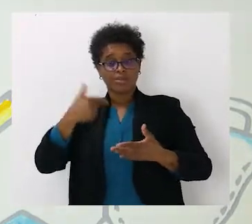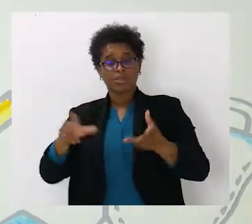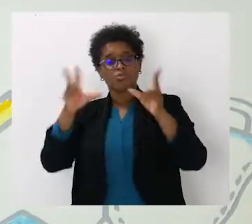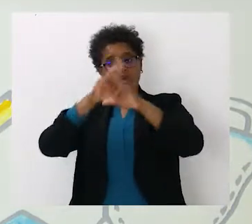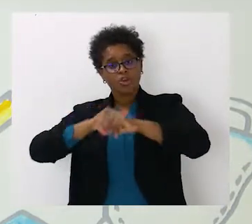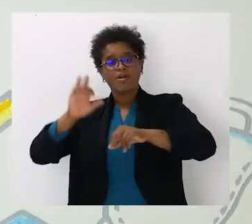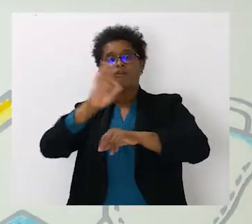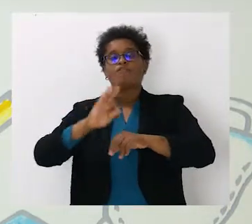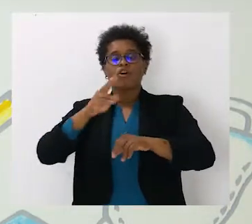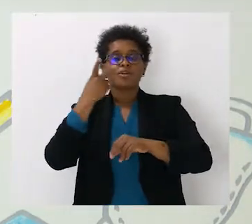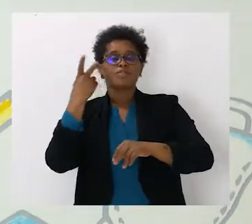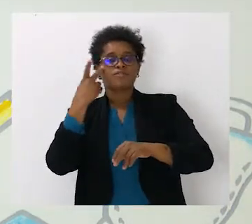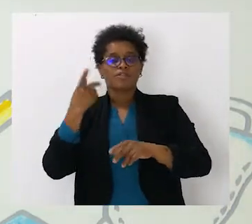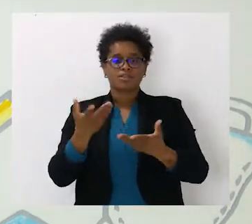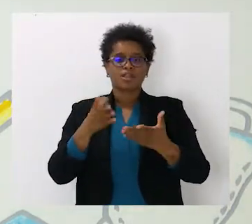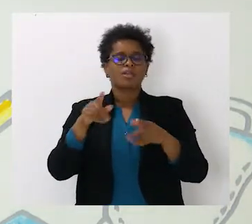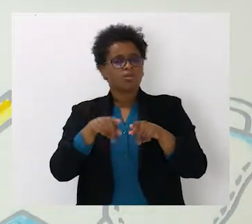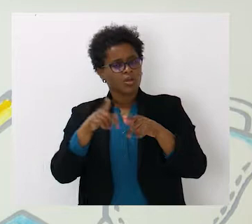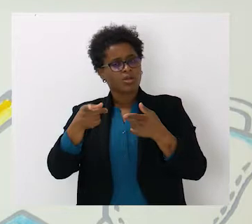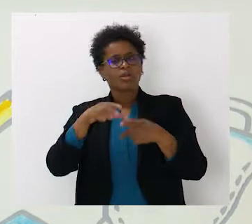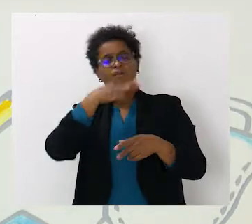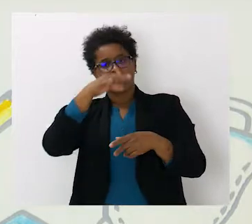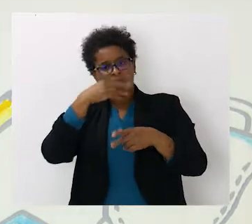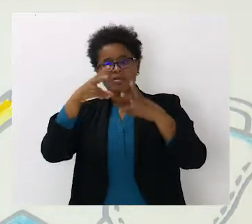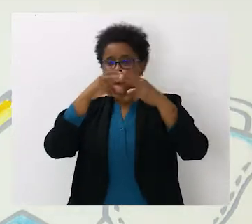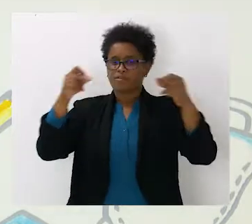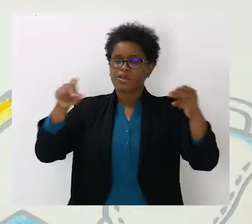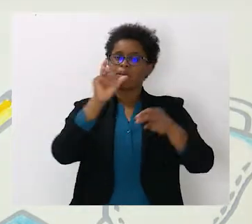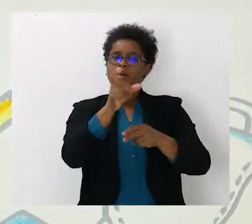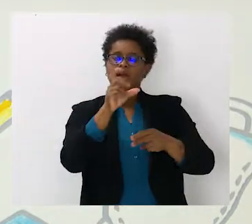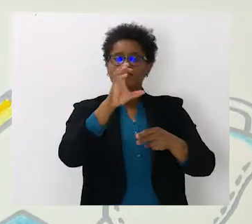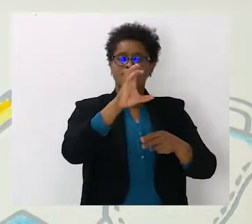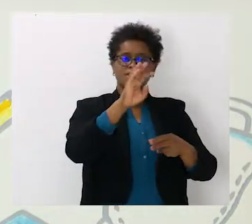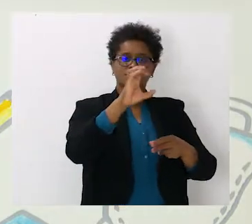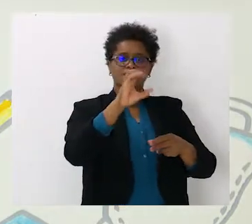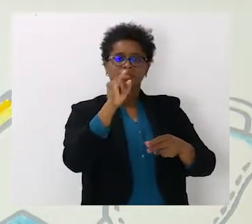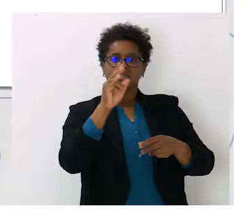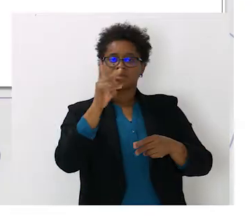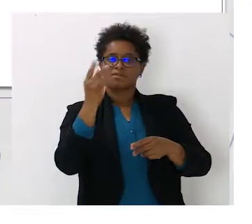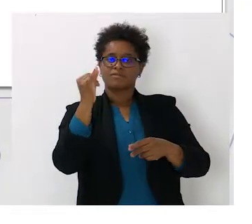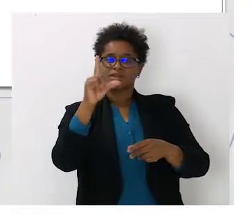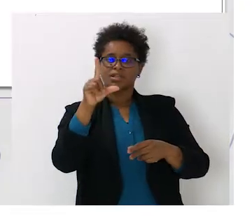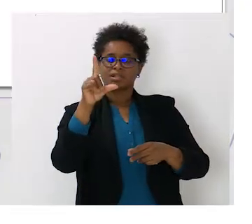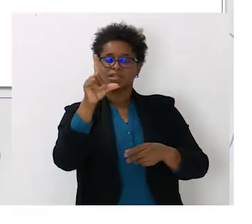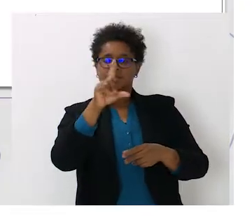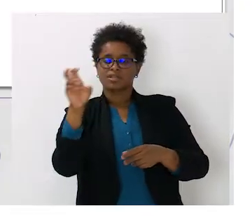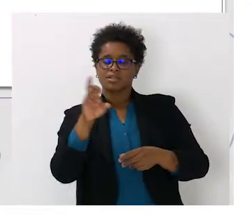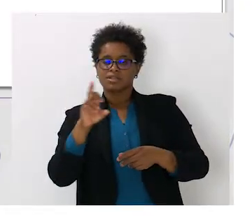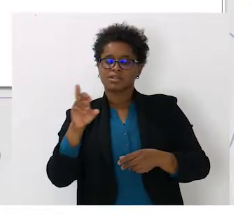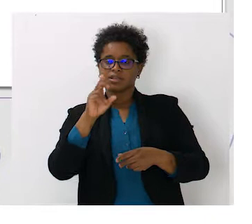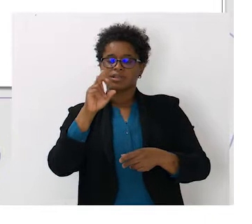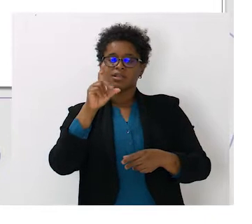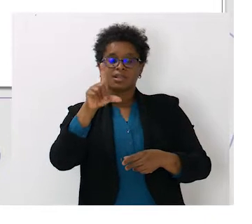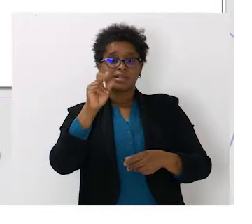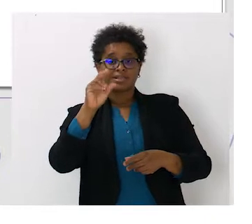ter uma nova forma de vivência, tal como definimos a expressão civilização. E o termo revolução